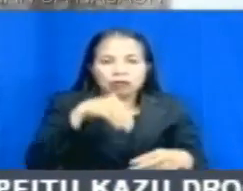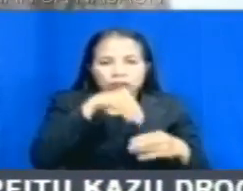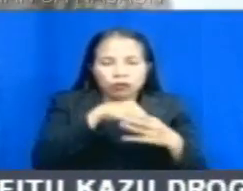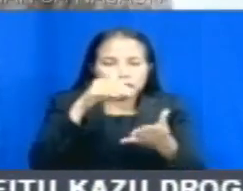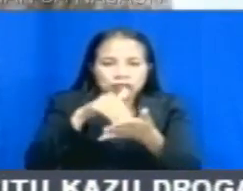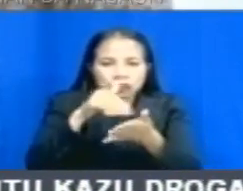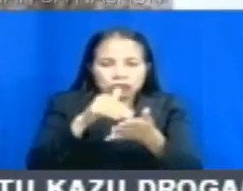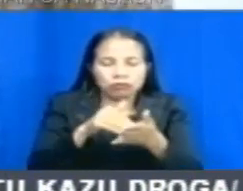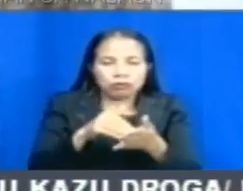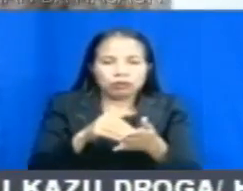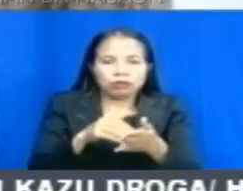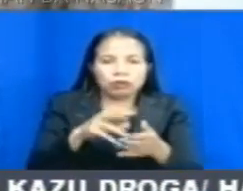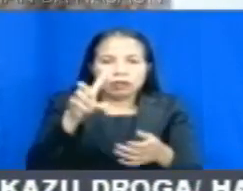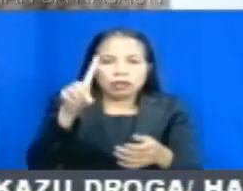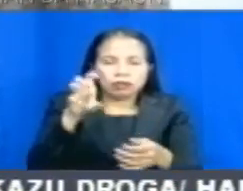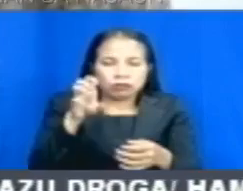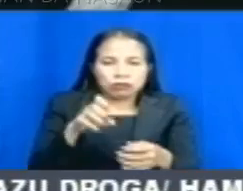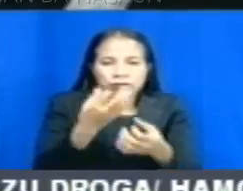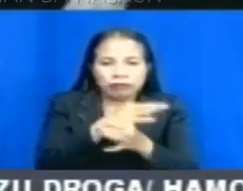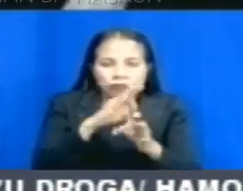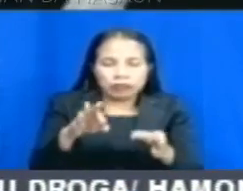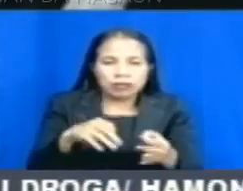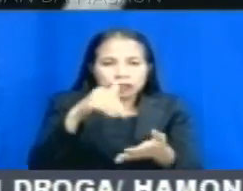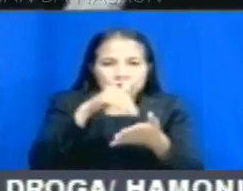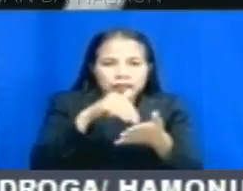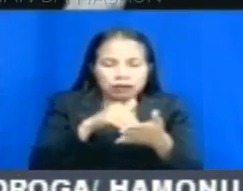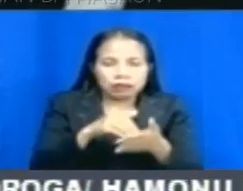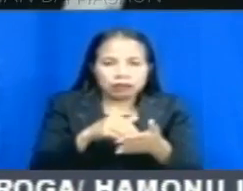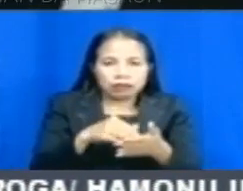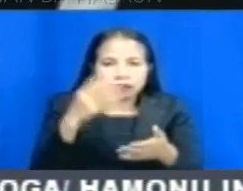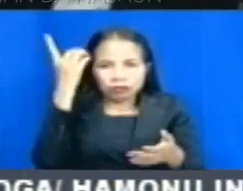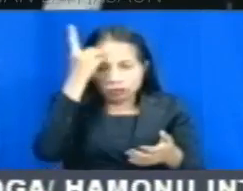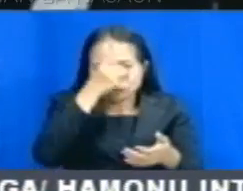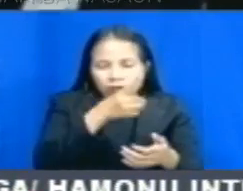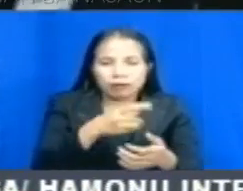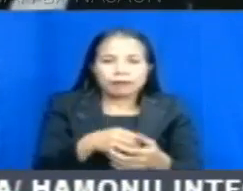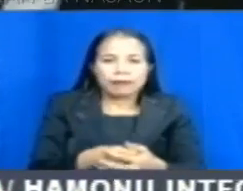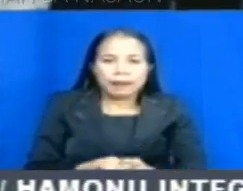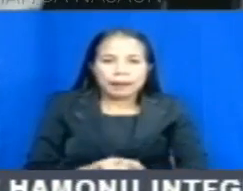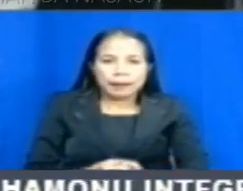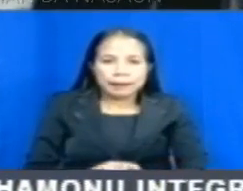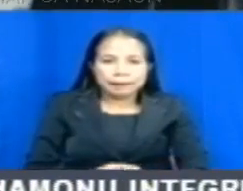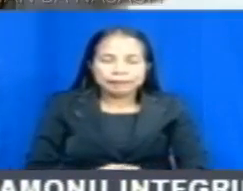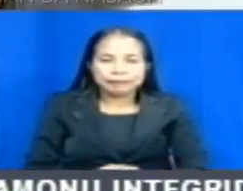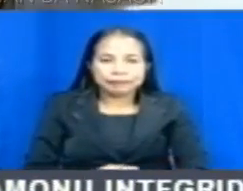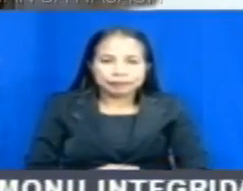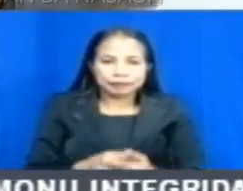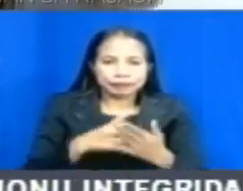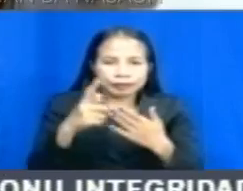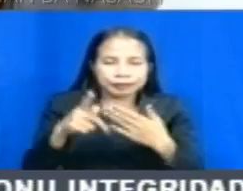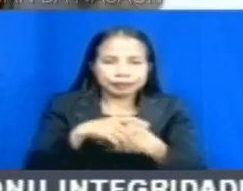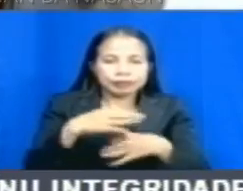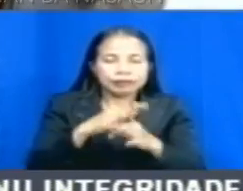ne. No naing atus ida Resin, makremata ona estudo mestrado no doutoramento. Entretanto, programa